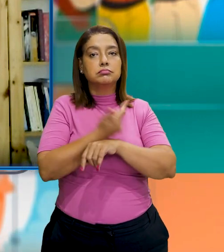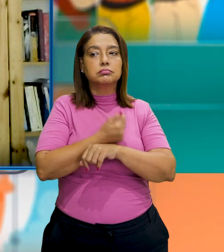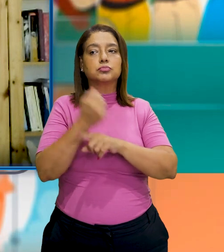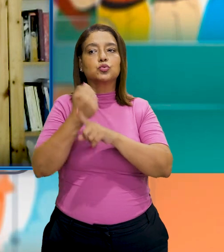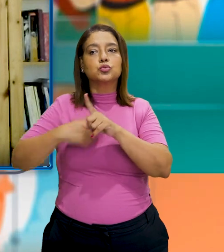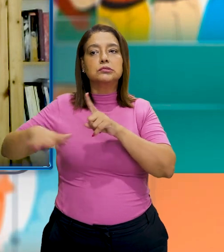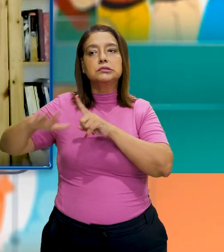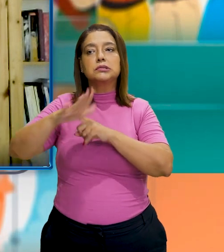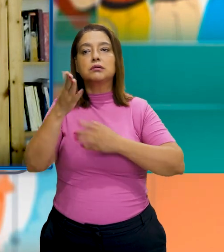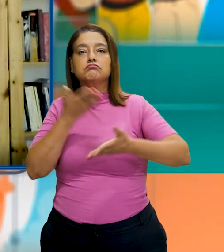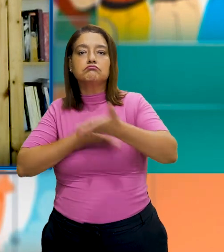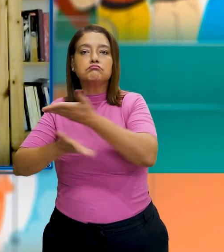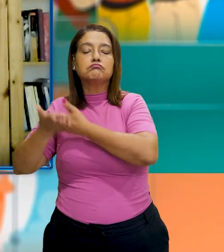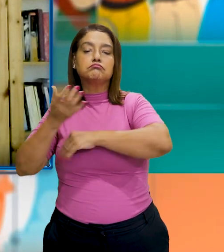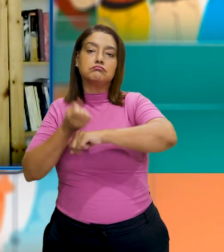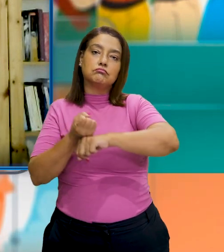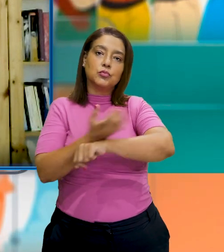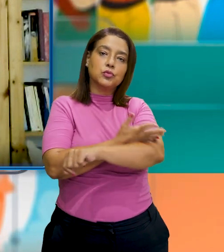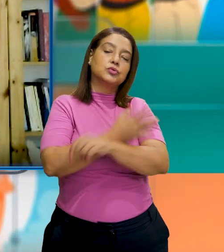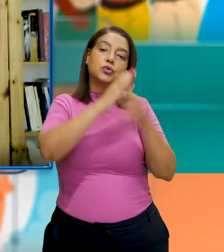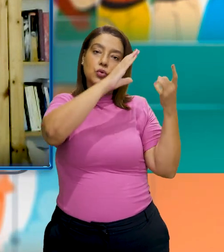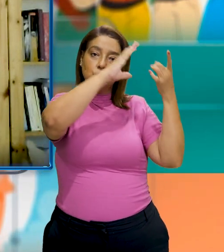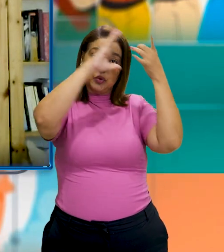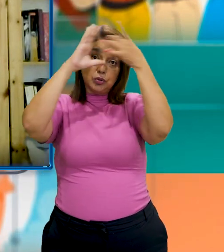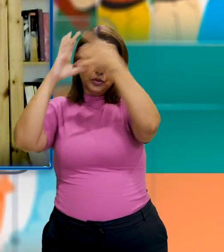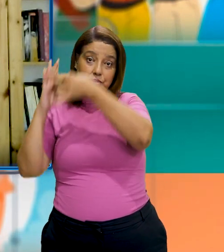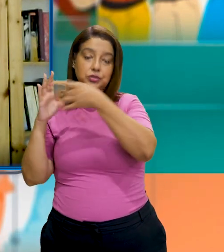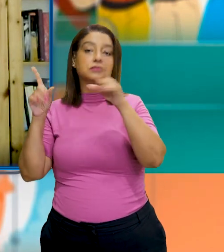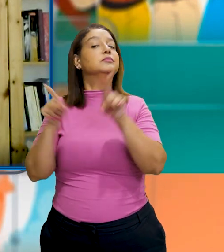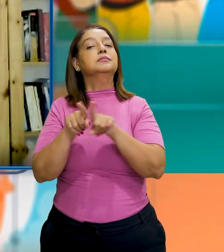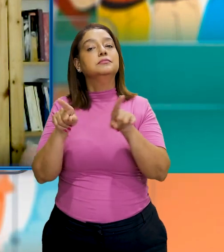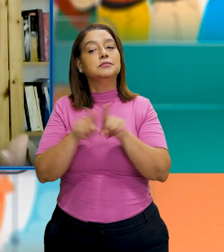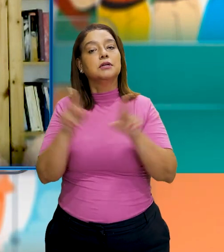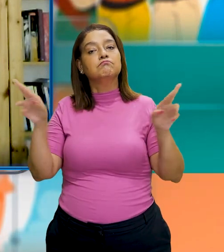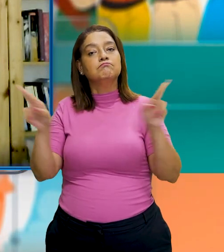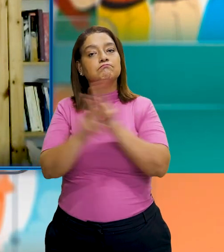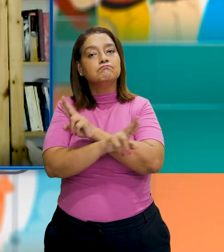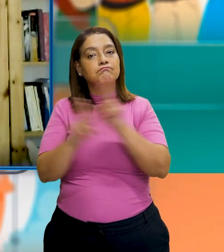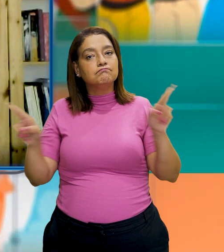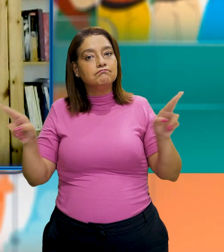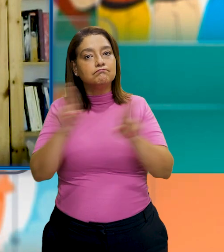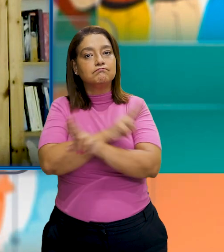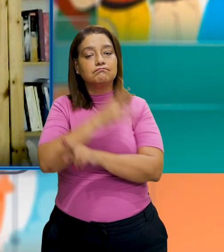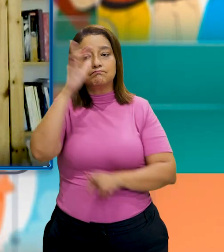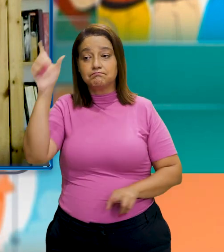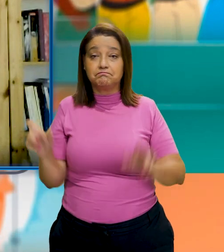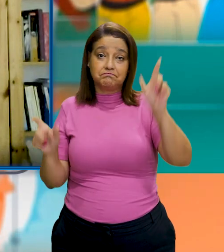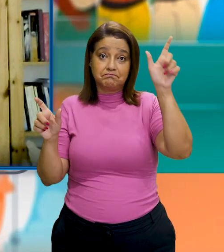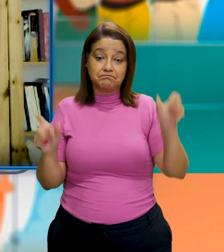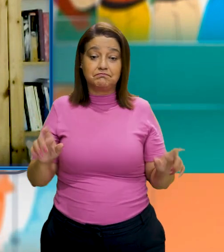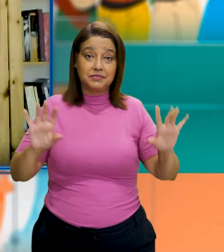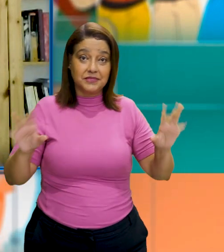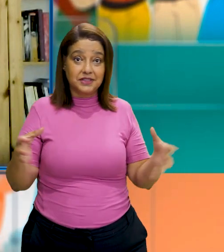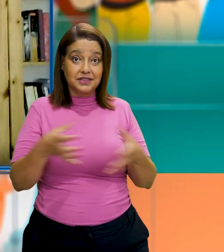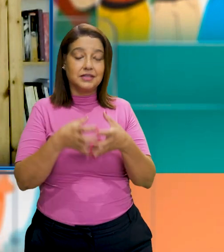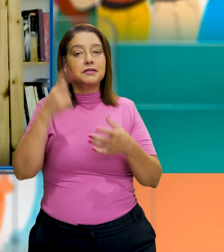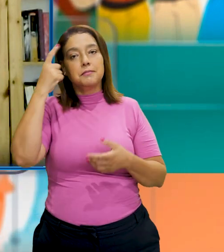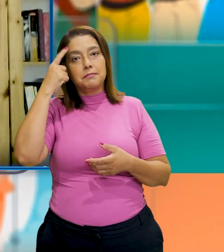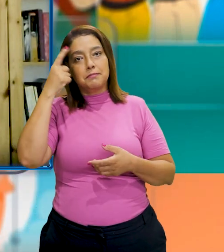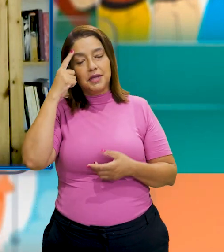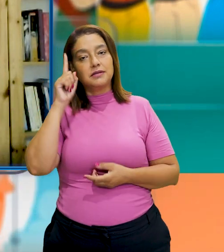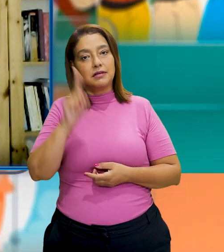habilidades sociais, emocionais, cognitivas, e é nesse relacionar com o outro, quando eu falo em equipe, eu estou pensando,